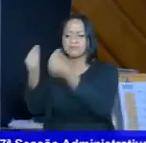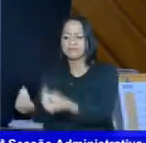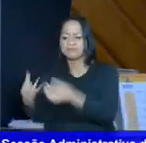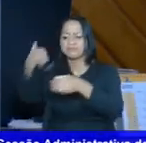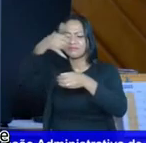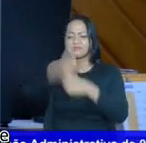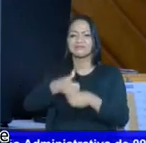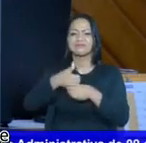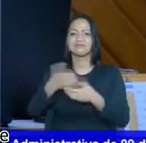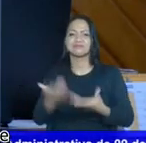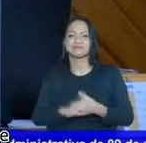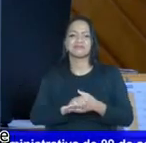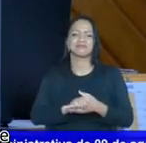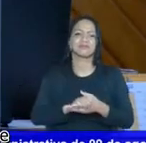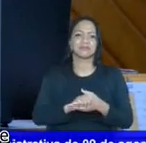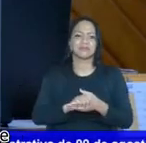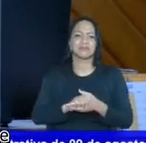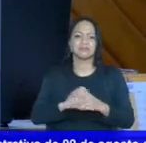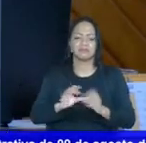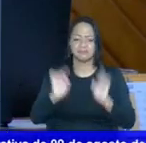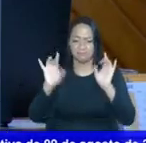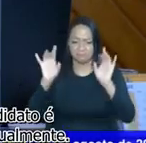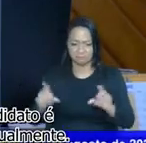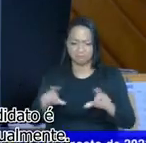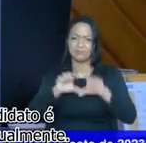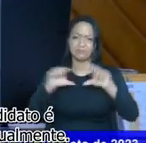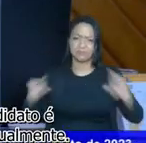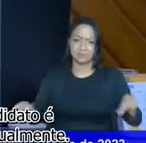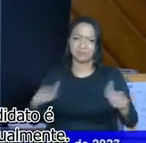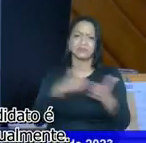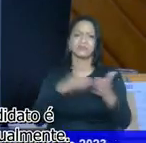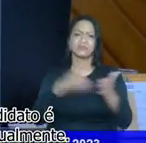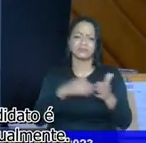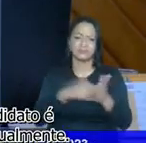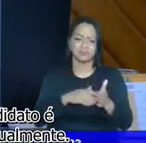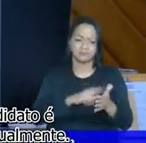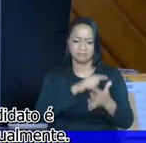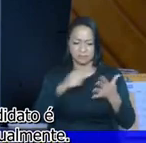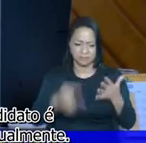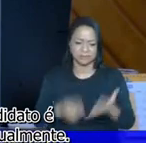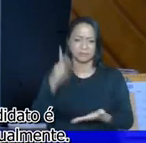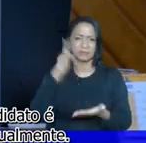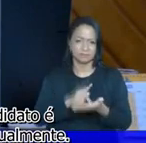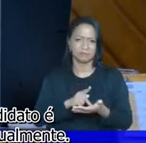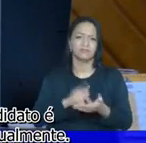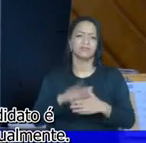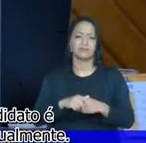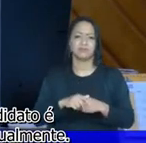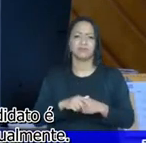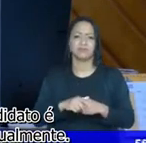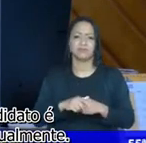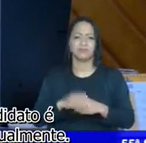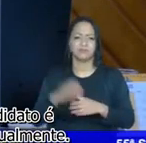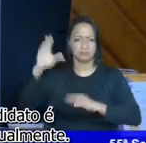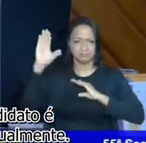combustível. Ocorre que a sistemática de venda de tickets de combustível impede essa identificação real e efetiva, vez